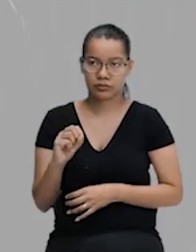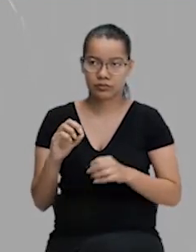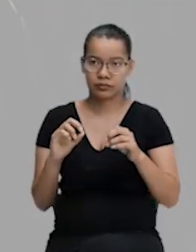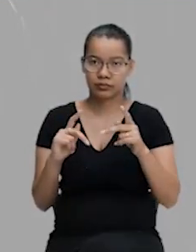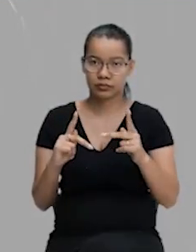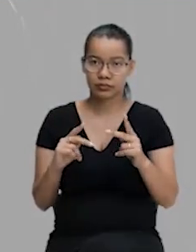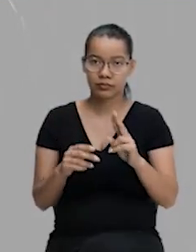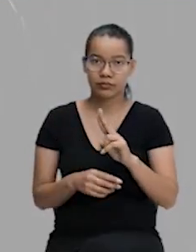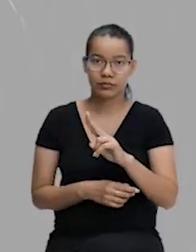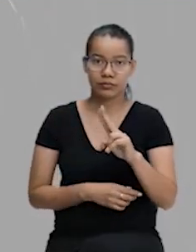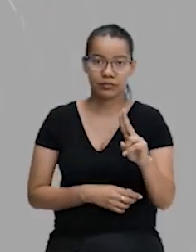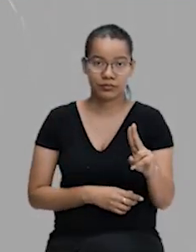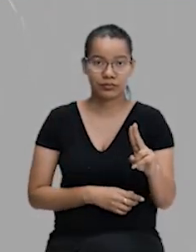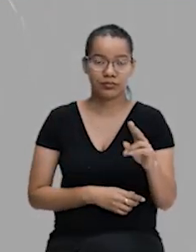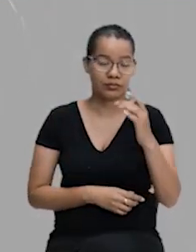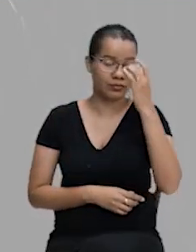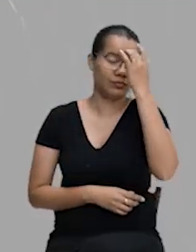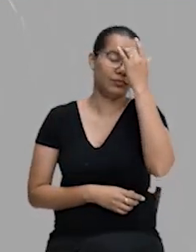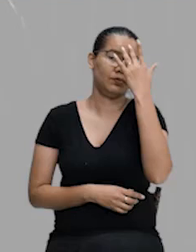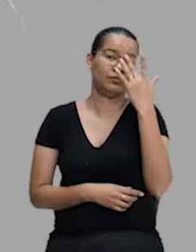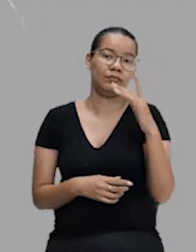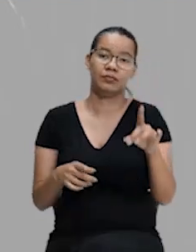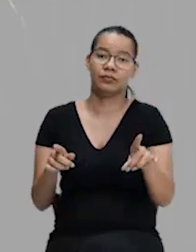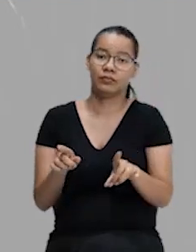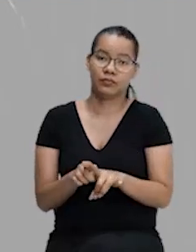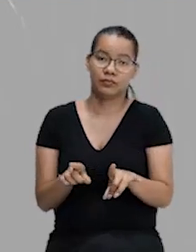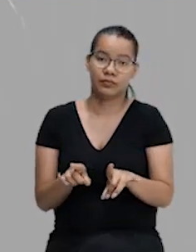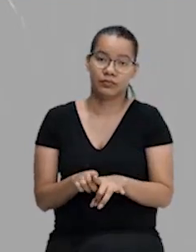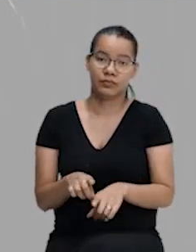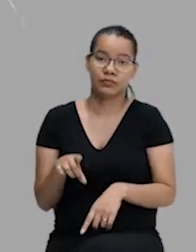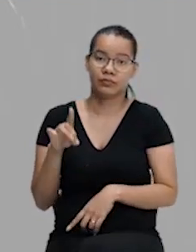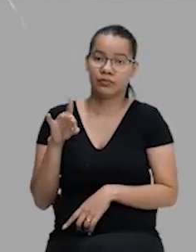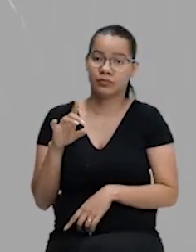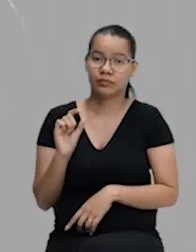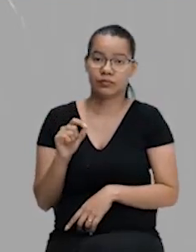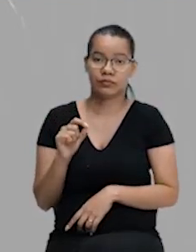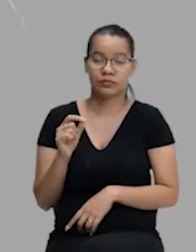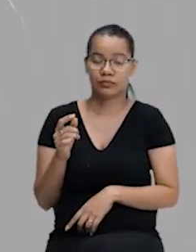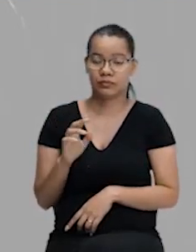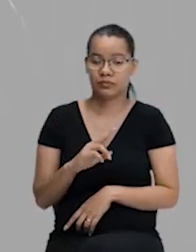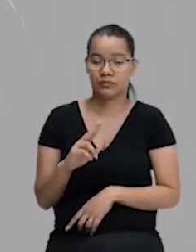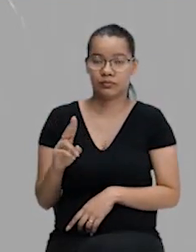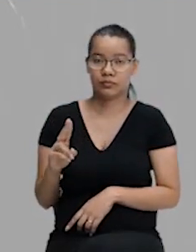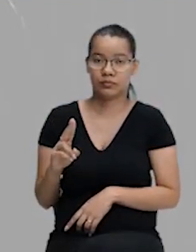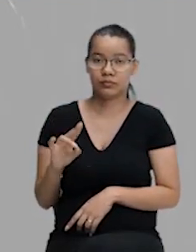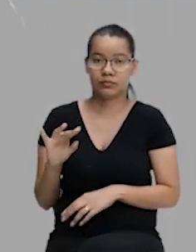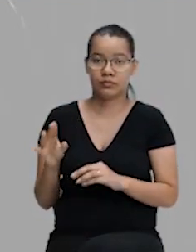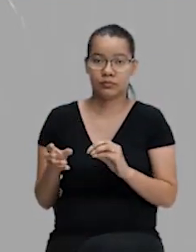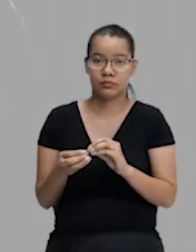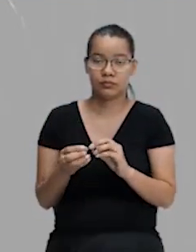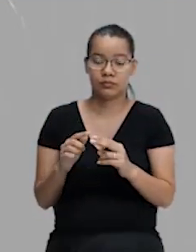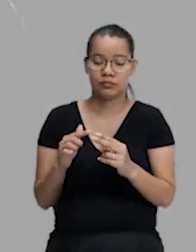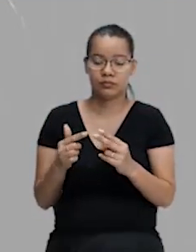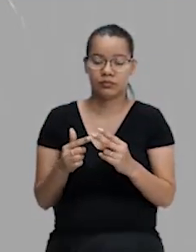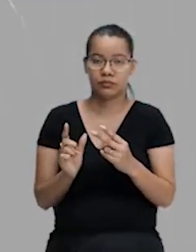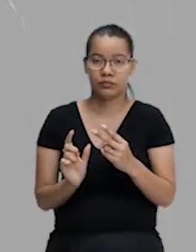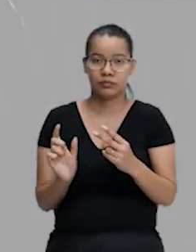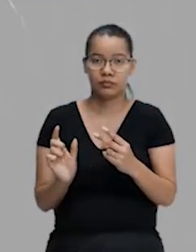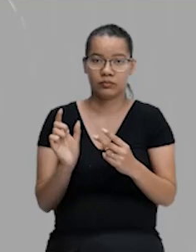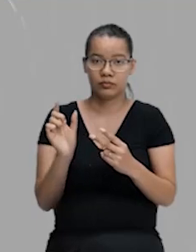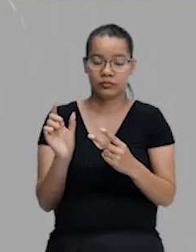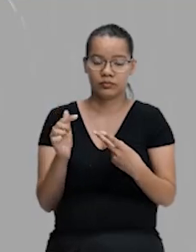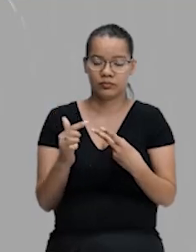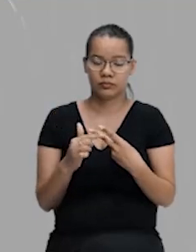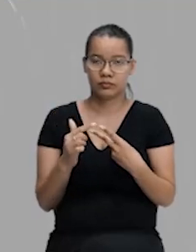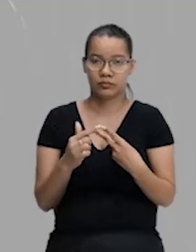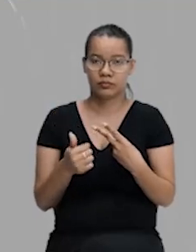sua nomenclatura? Fácil também. Só que a sua nomenclatura vai compor, o nome dele é composto de duas partes. A